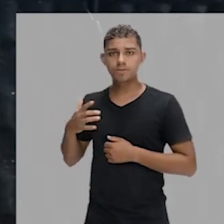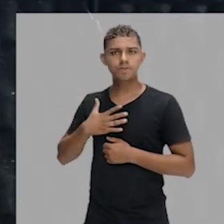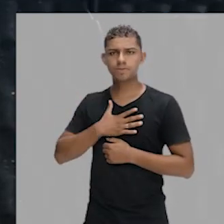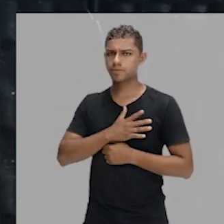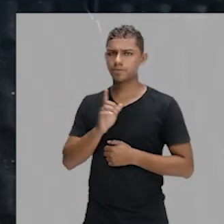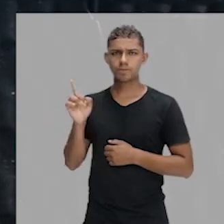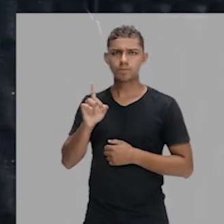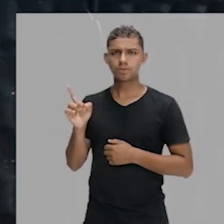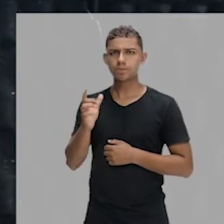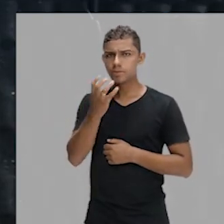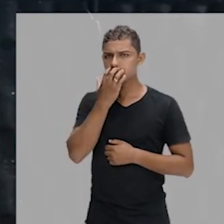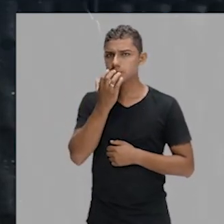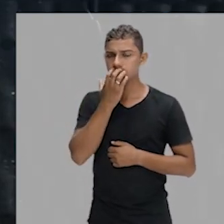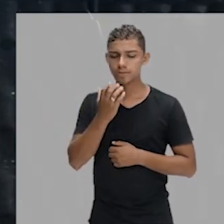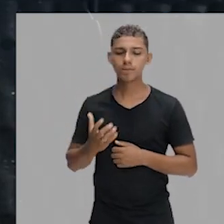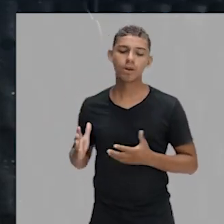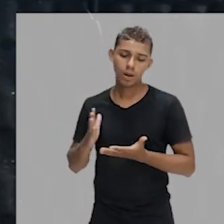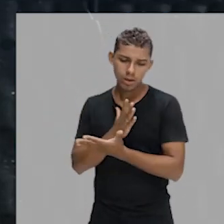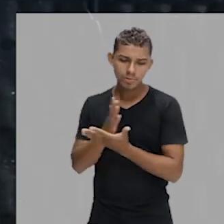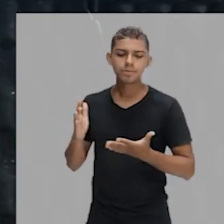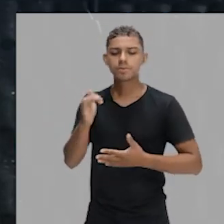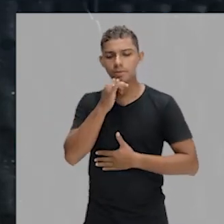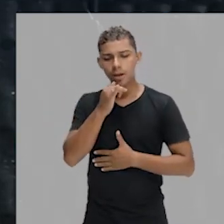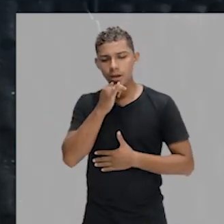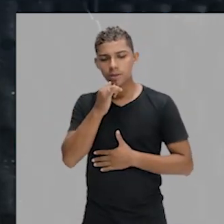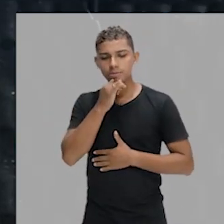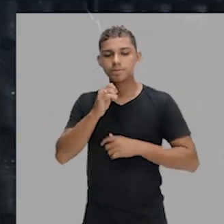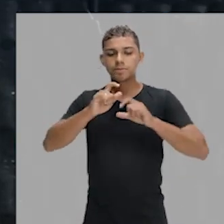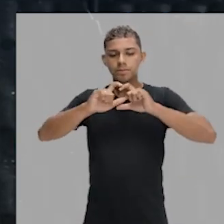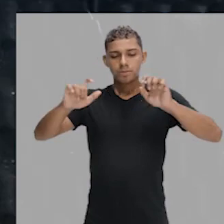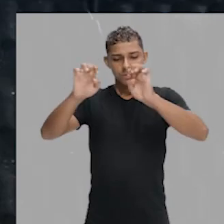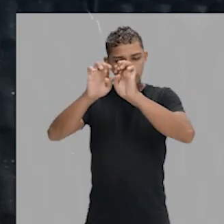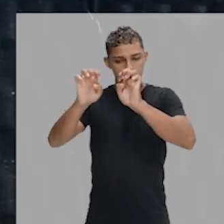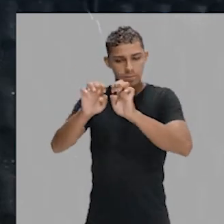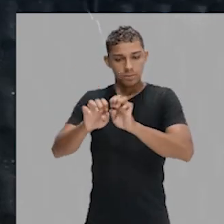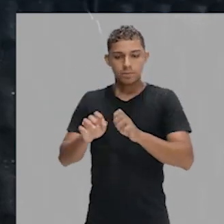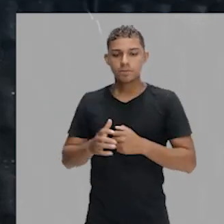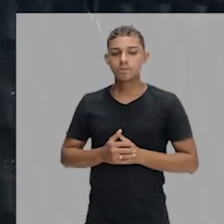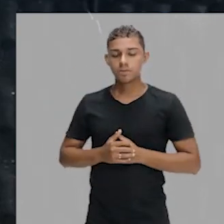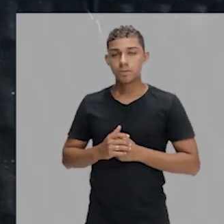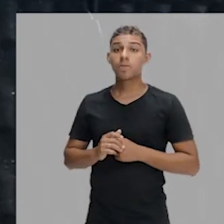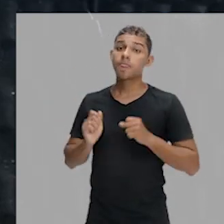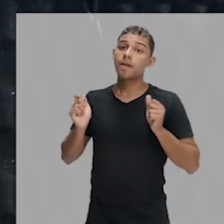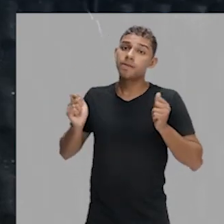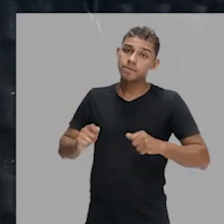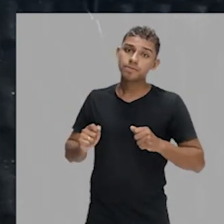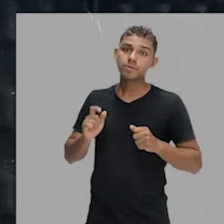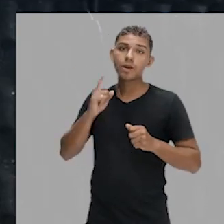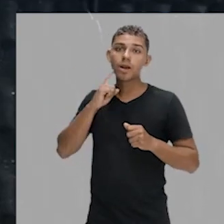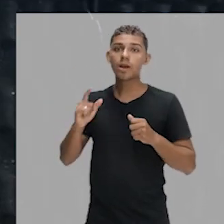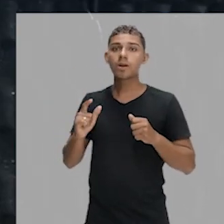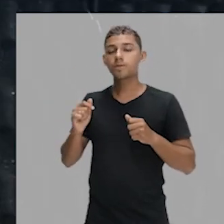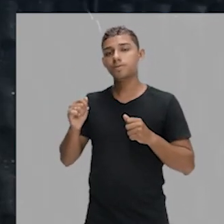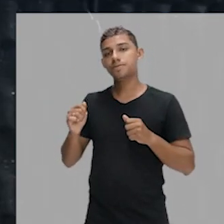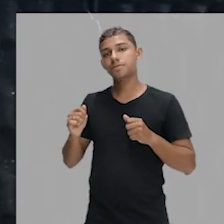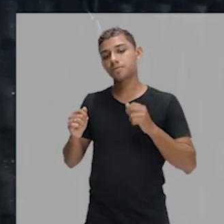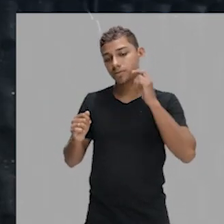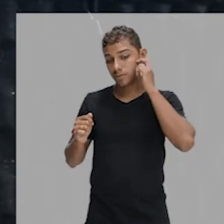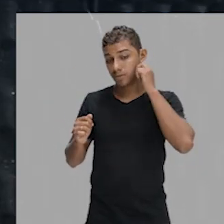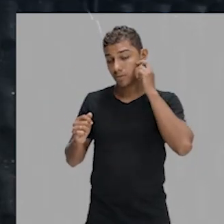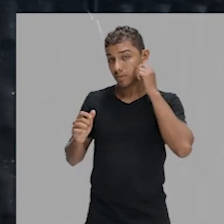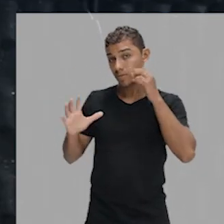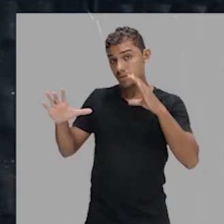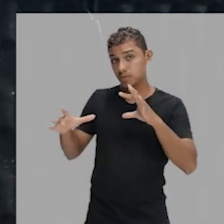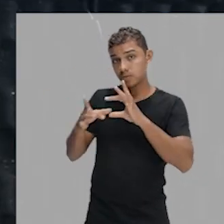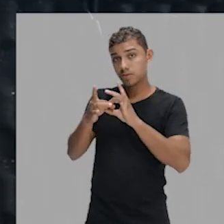cachorros. Exemplos para vocês em relação às estruturas. Eu tanto posso usar a forma completa, como eu posso usar a forma